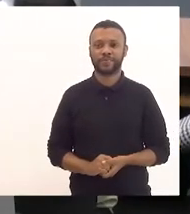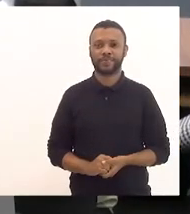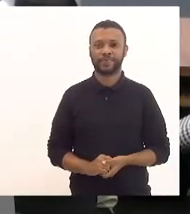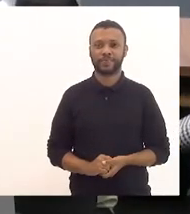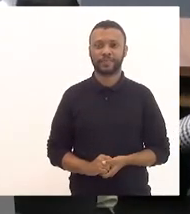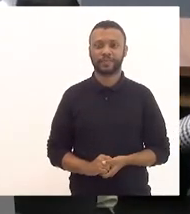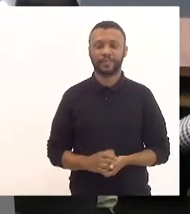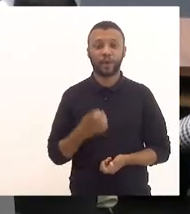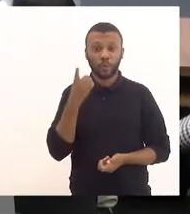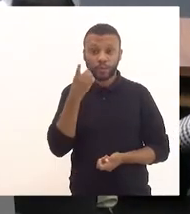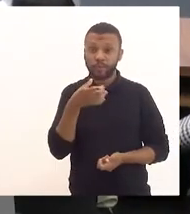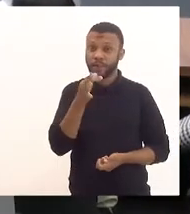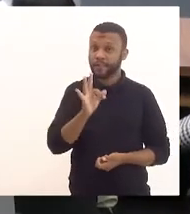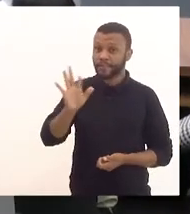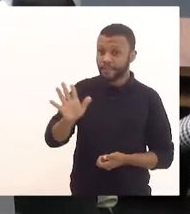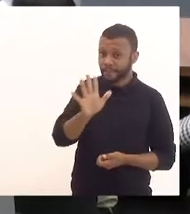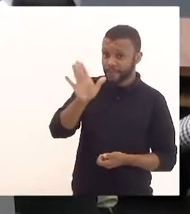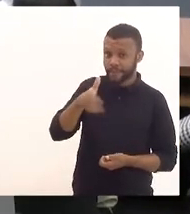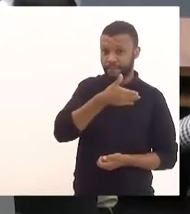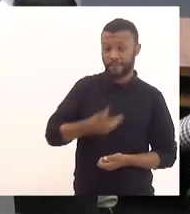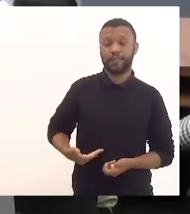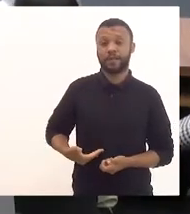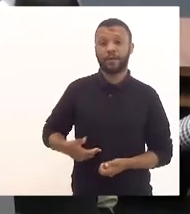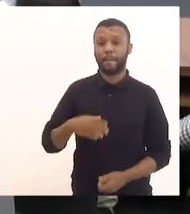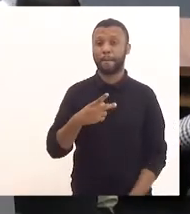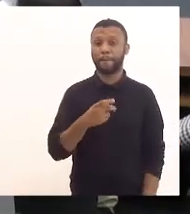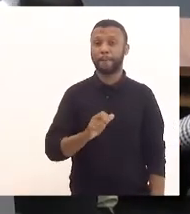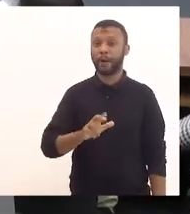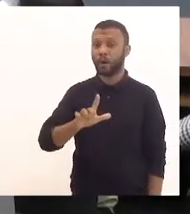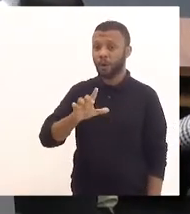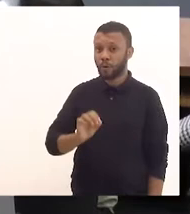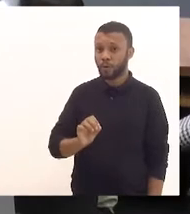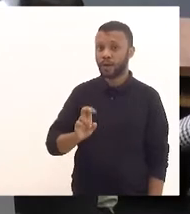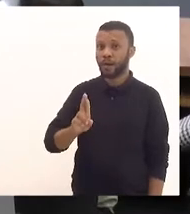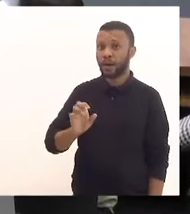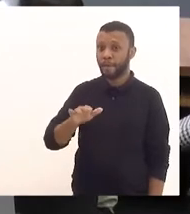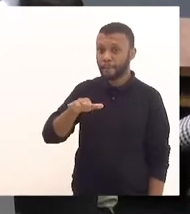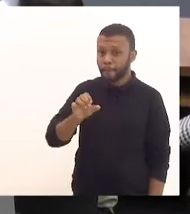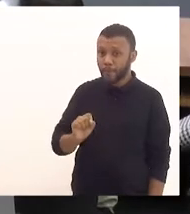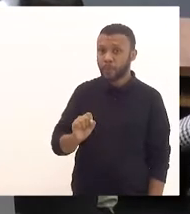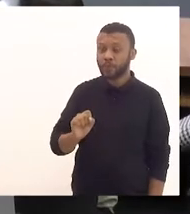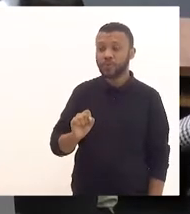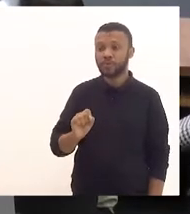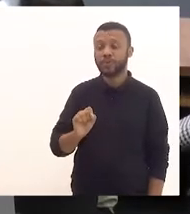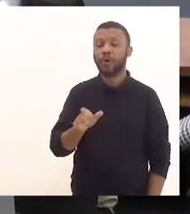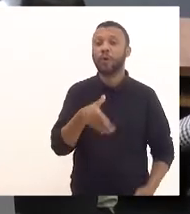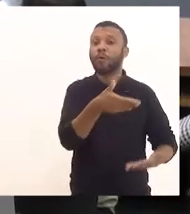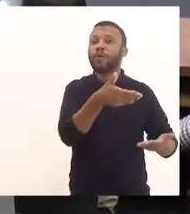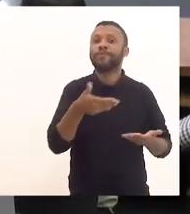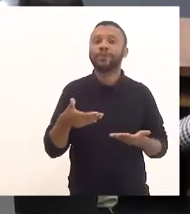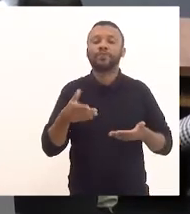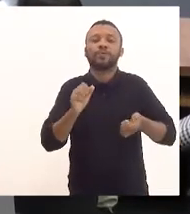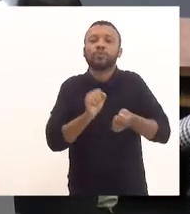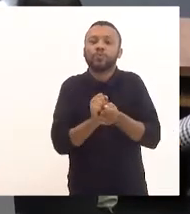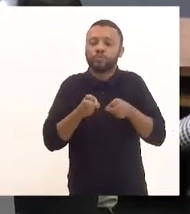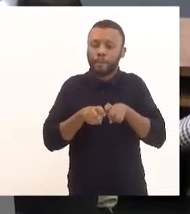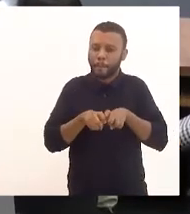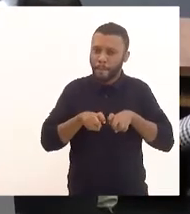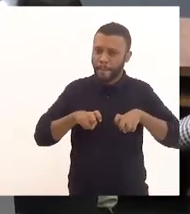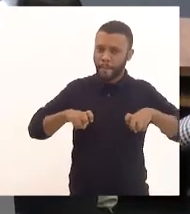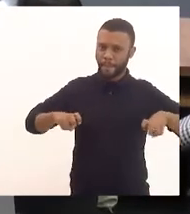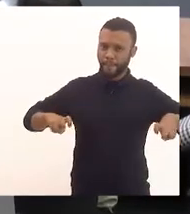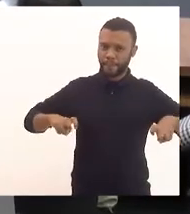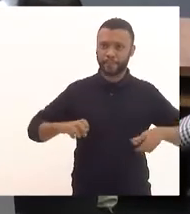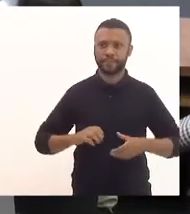e o deputado federal Paulo Ramos São Paulo convidado a estar conosco a mesa